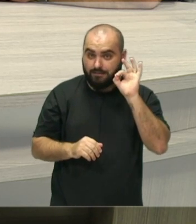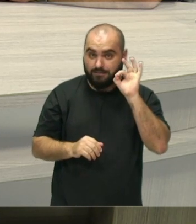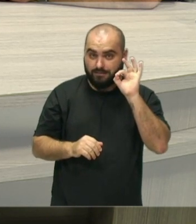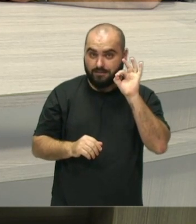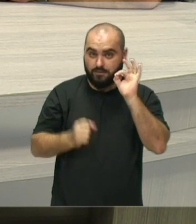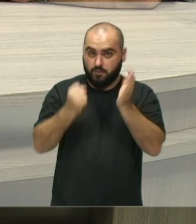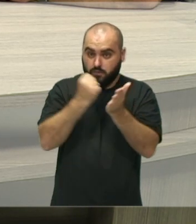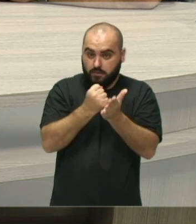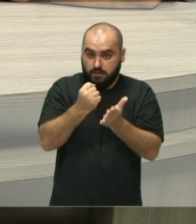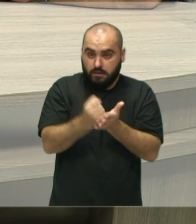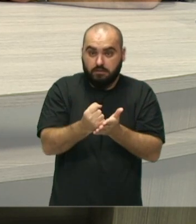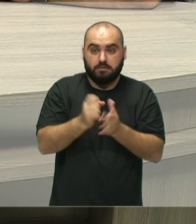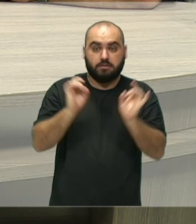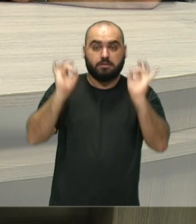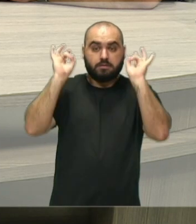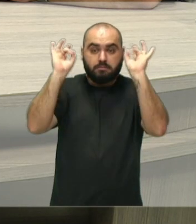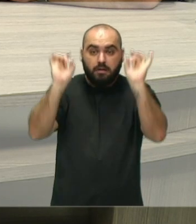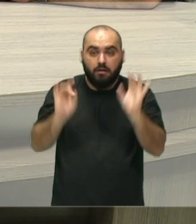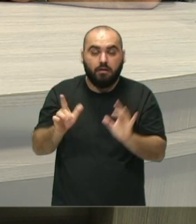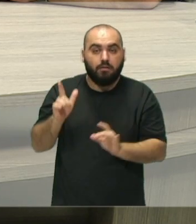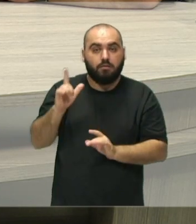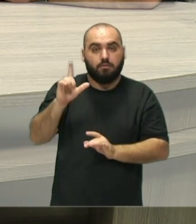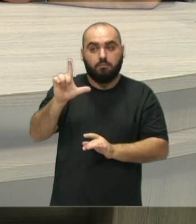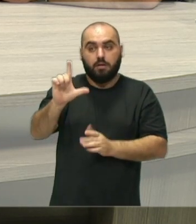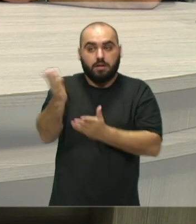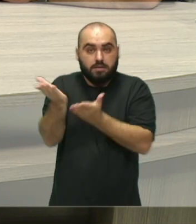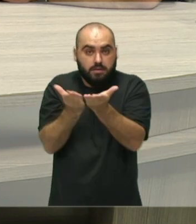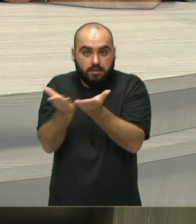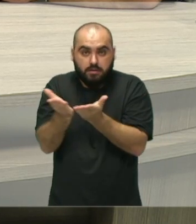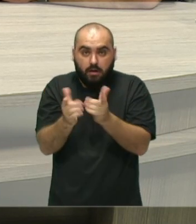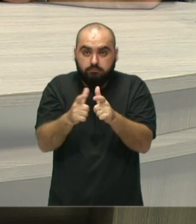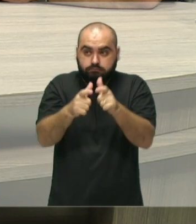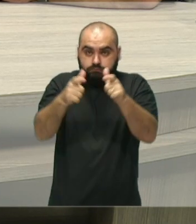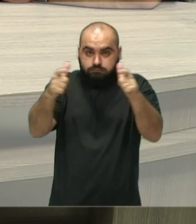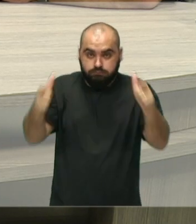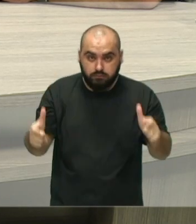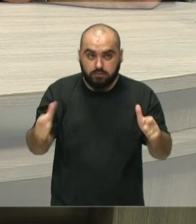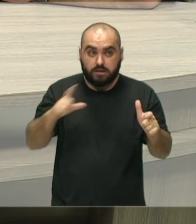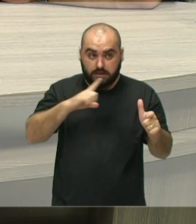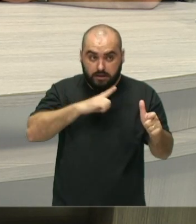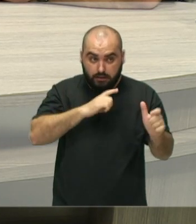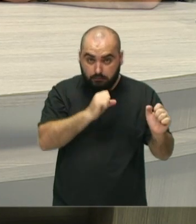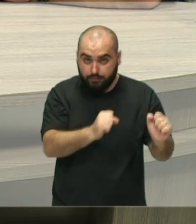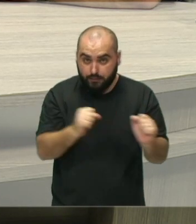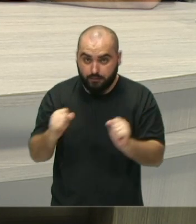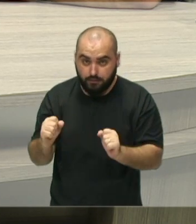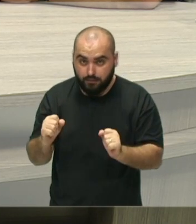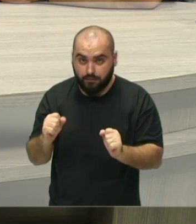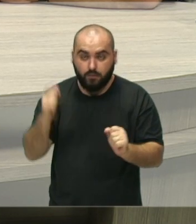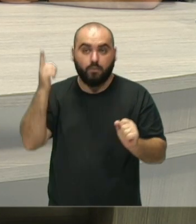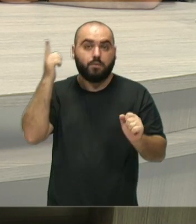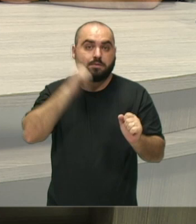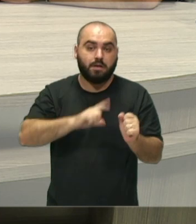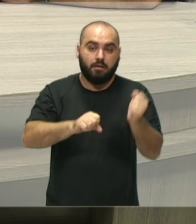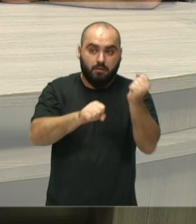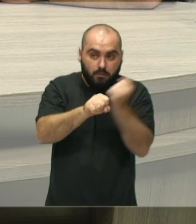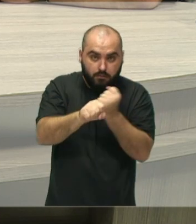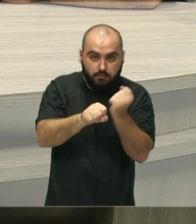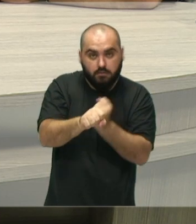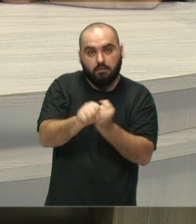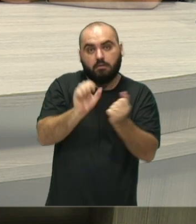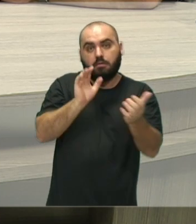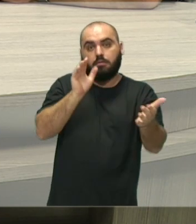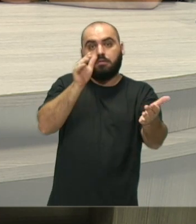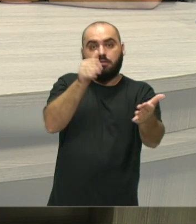grande contrato, de fazer uma licitação macro para que tanto haja a construção quanto